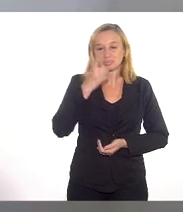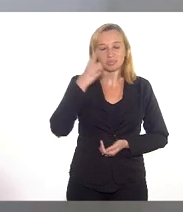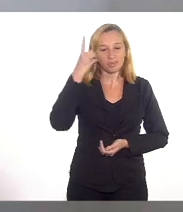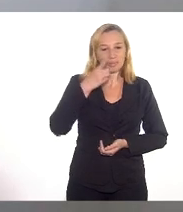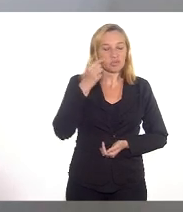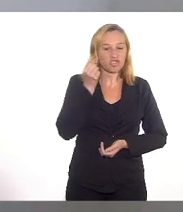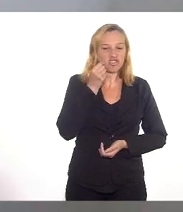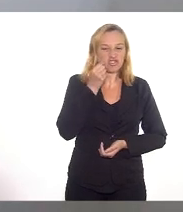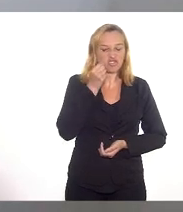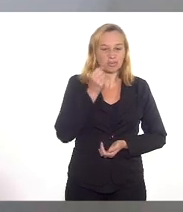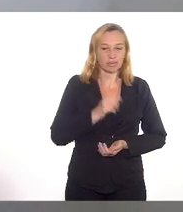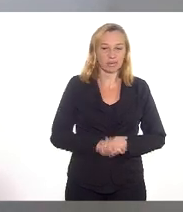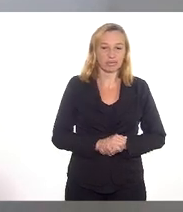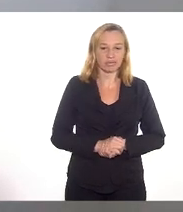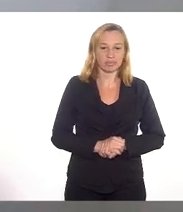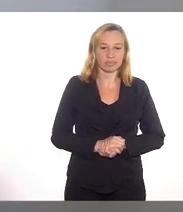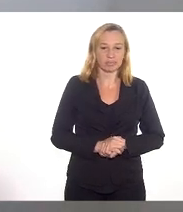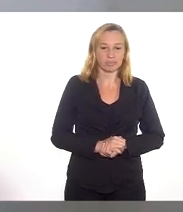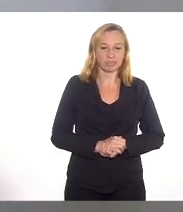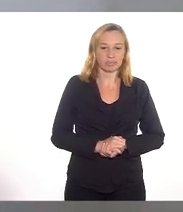Giovanni Ratinho.